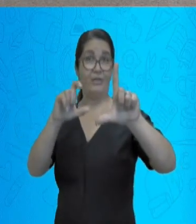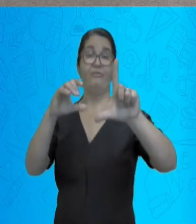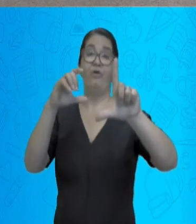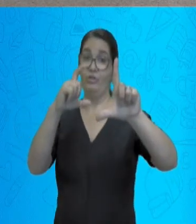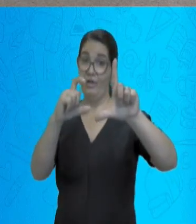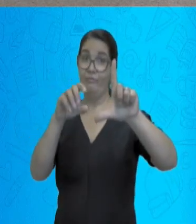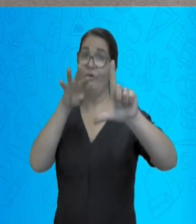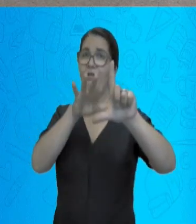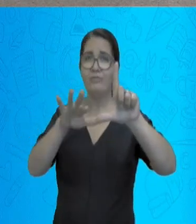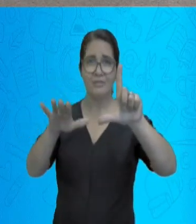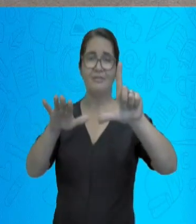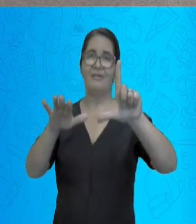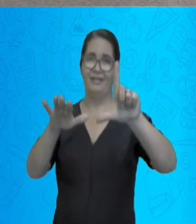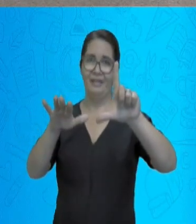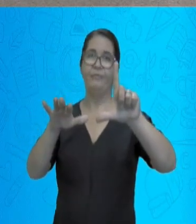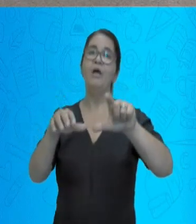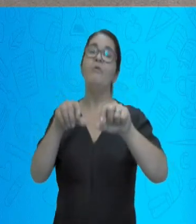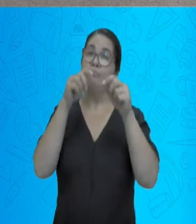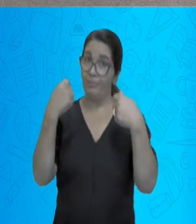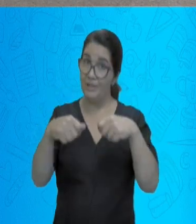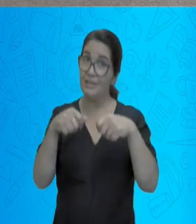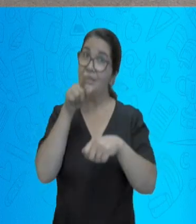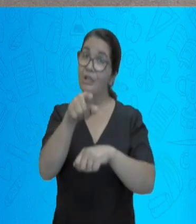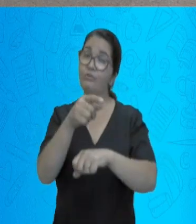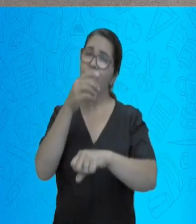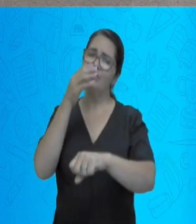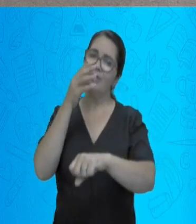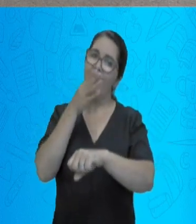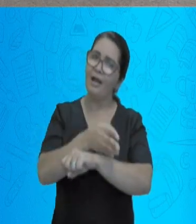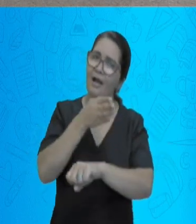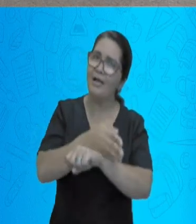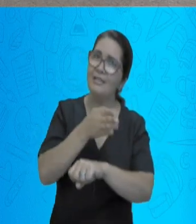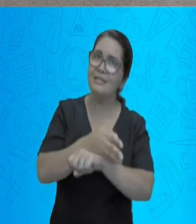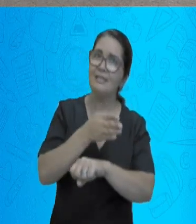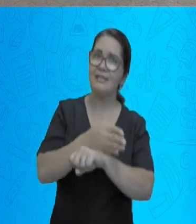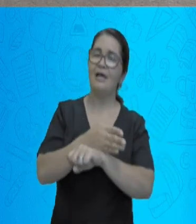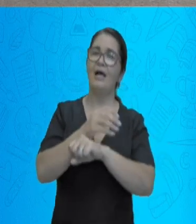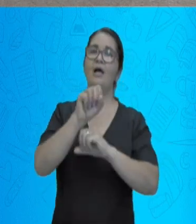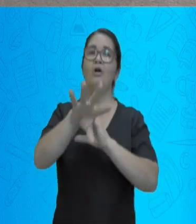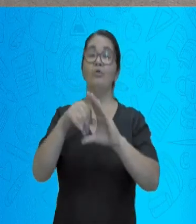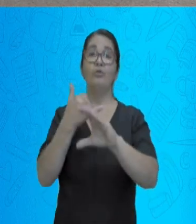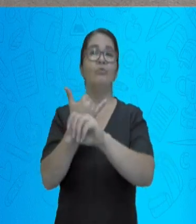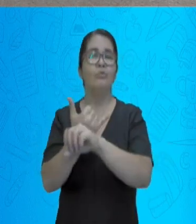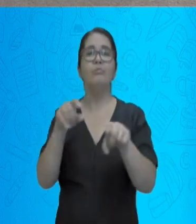E não se esqueça de acessar o nosso canal YouTube SMED-GV.